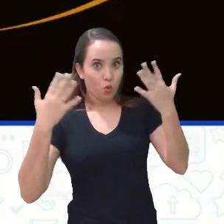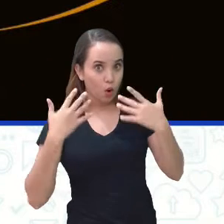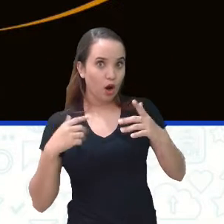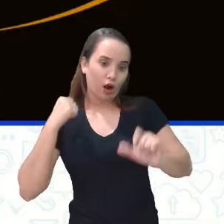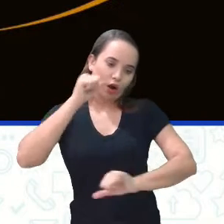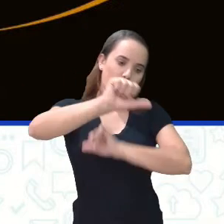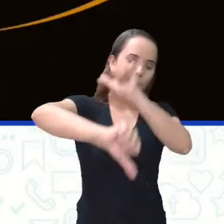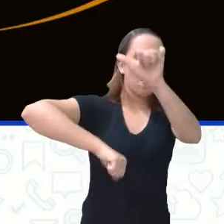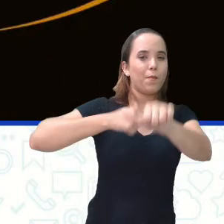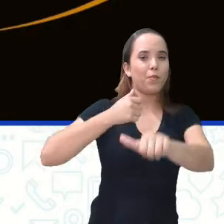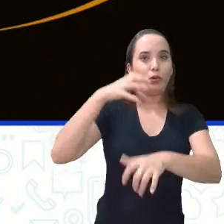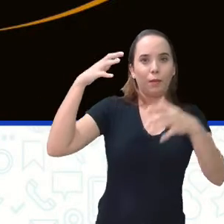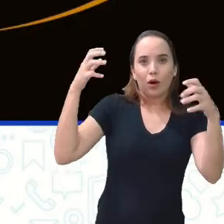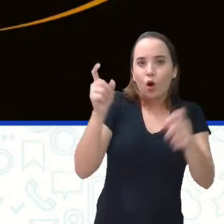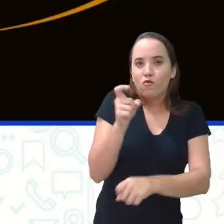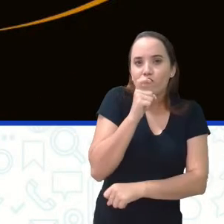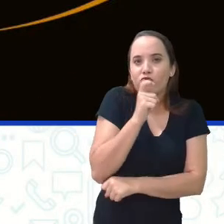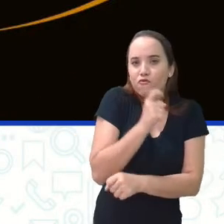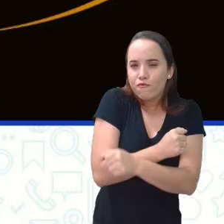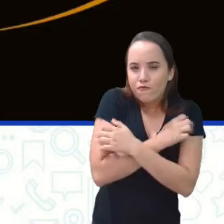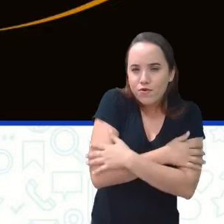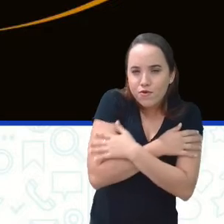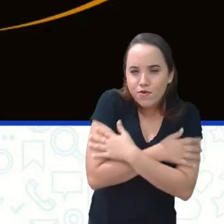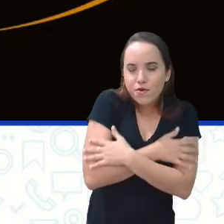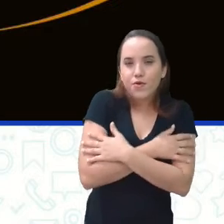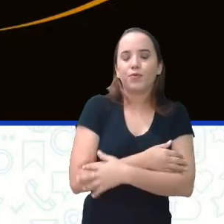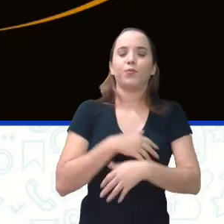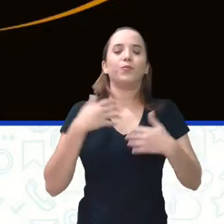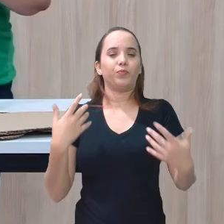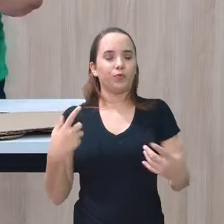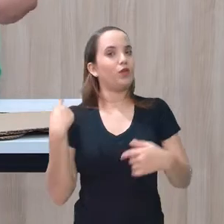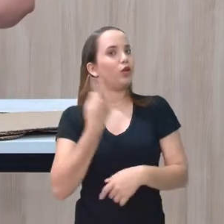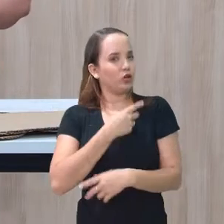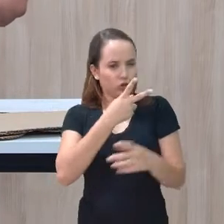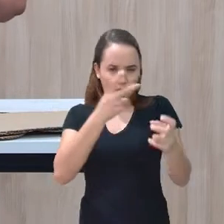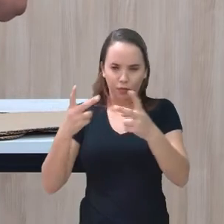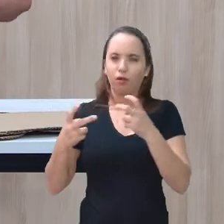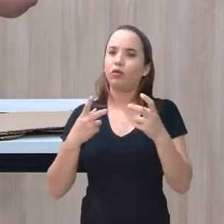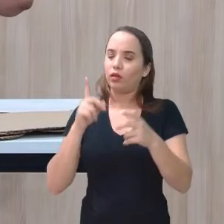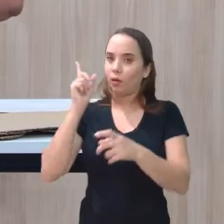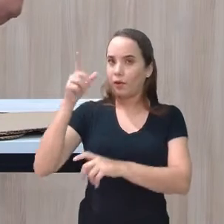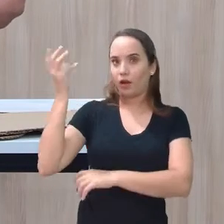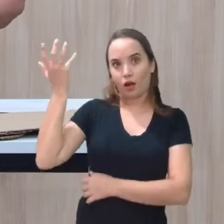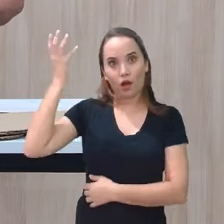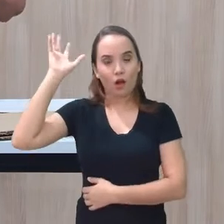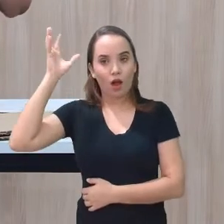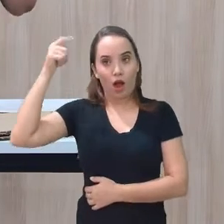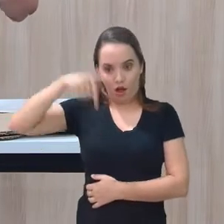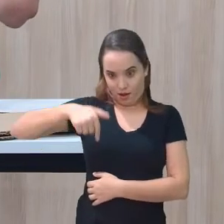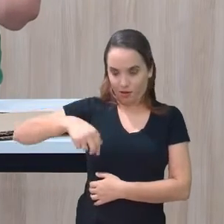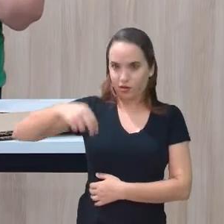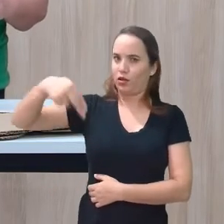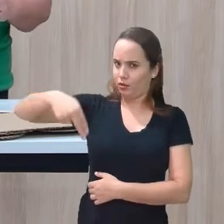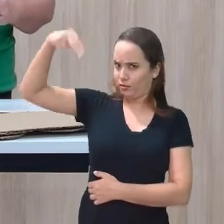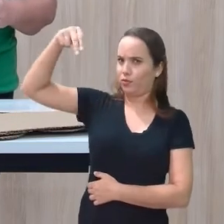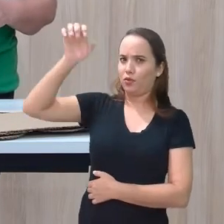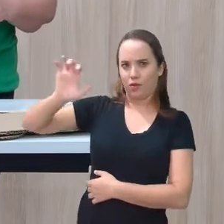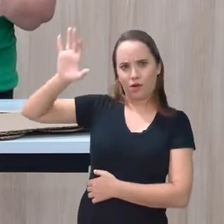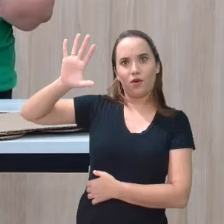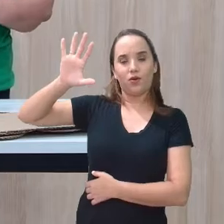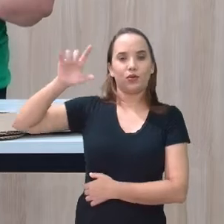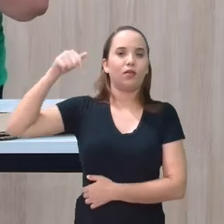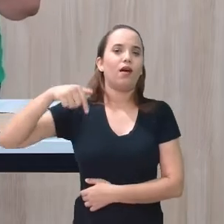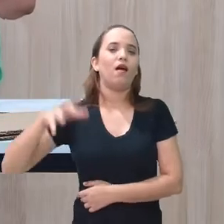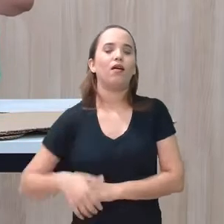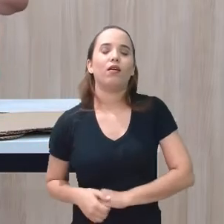uma estação, né, que a gente começa a perceber que ela, para a gente aqui no Nordeste, como eu já venho conversando com